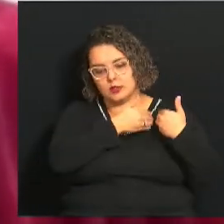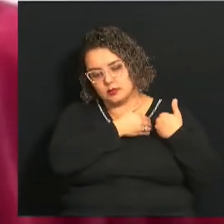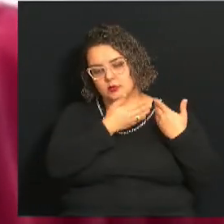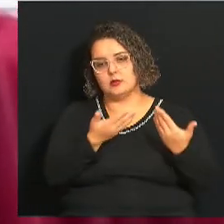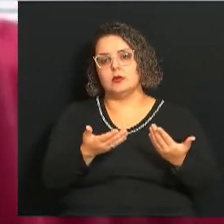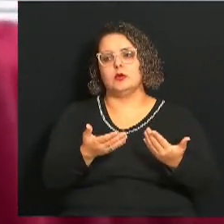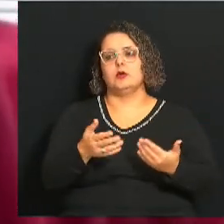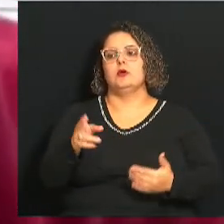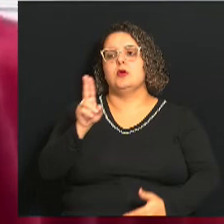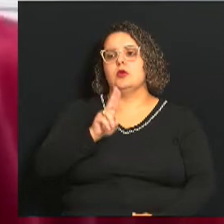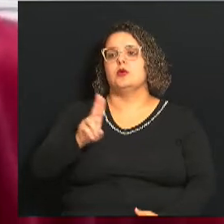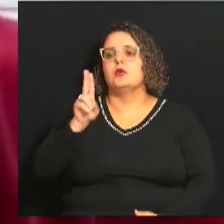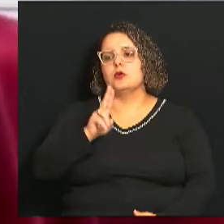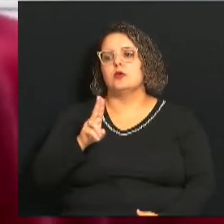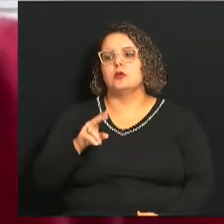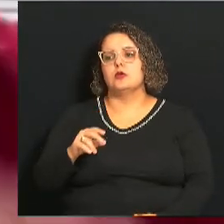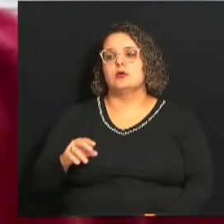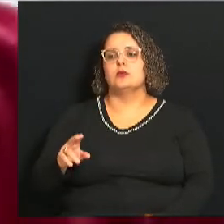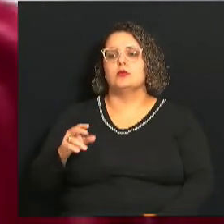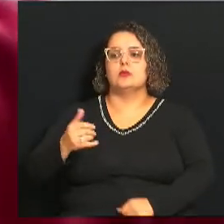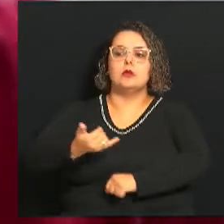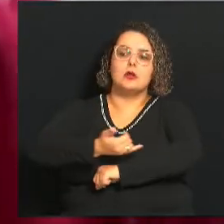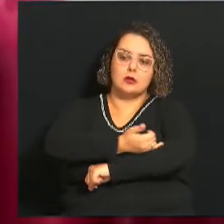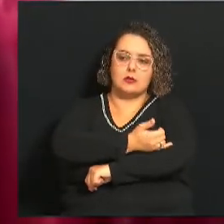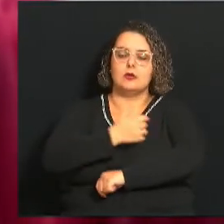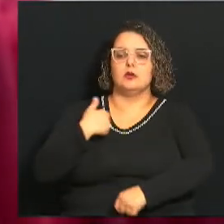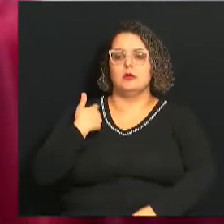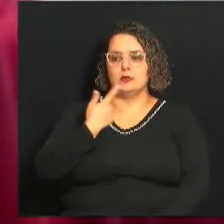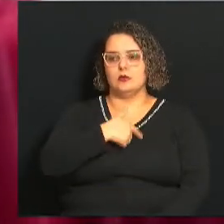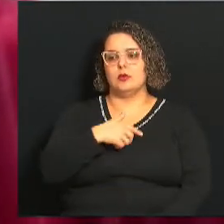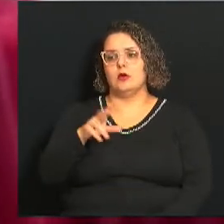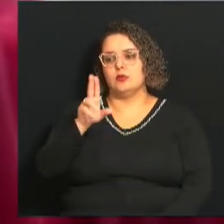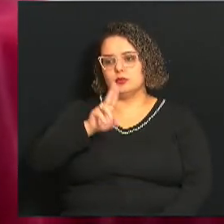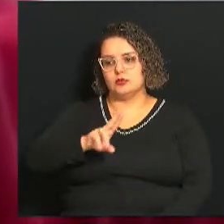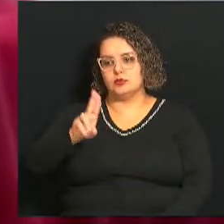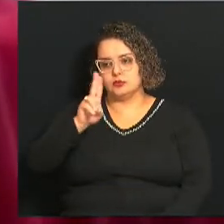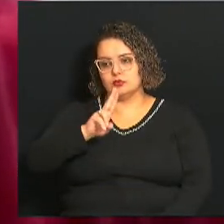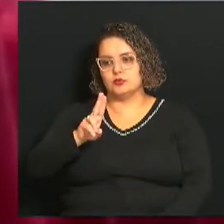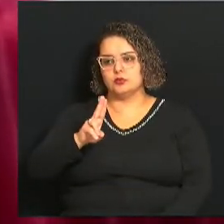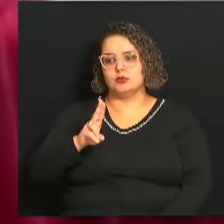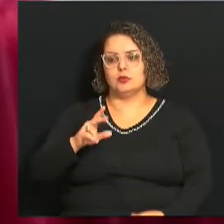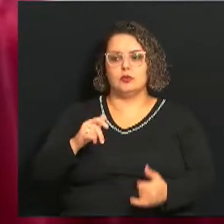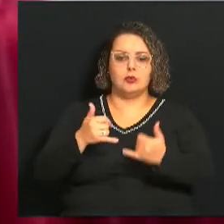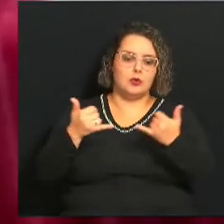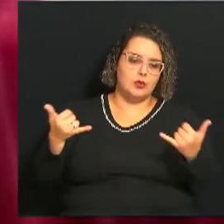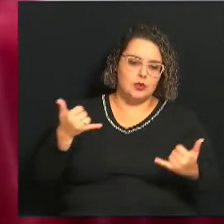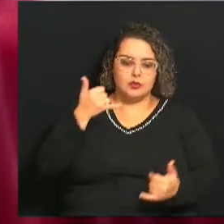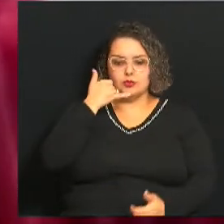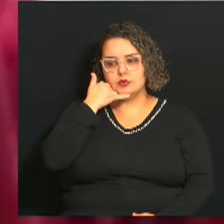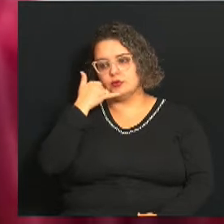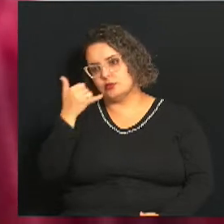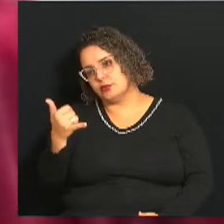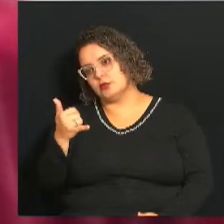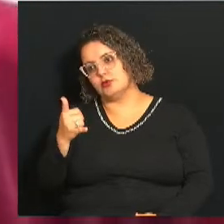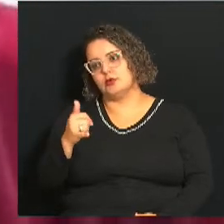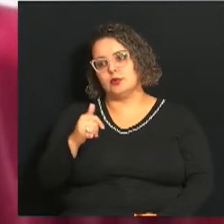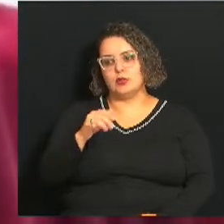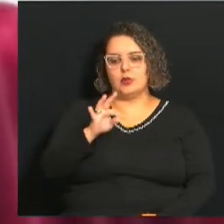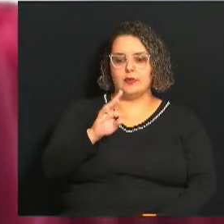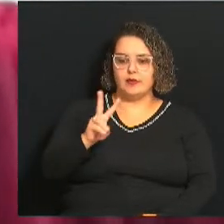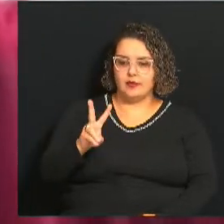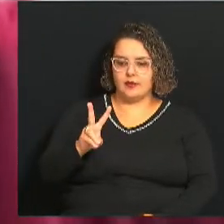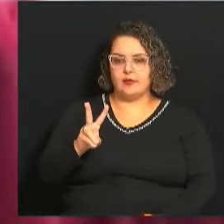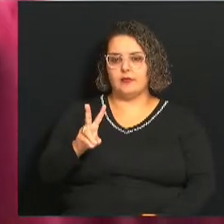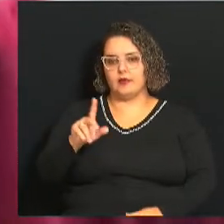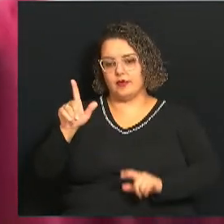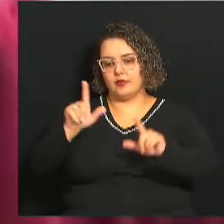fazem uso da nossa infraestrutura, para utilizar e para passar com as fiações de telefone, TV a cabo, internet,